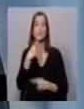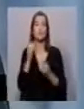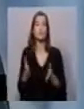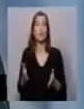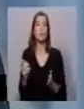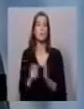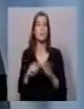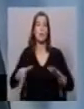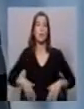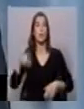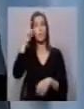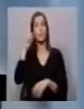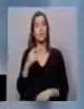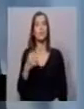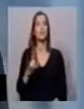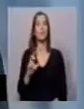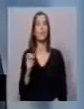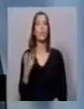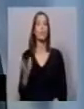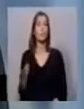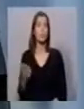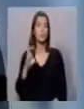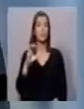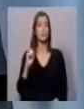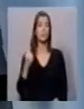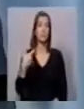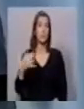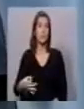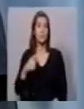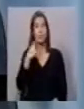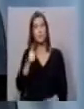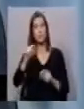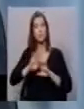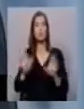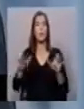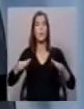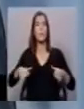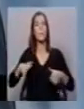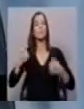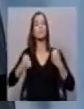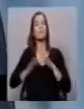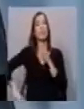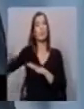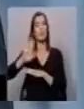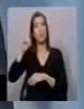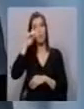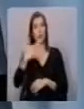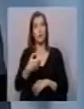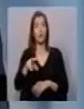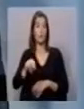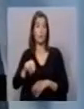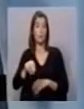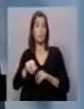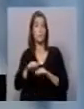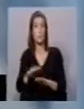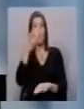greve no dia 26 de outubro. A CGTP já também anunciou uma grande manifestação nacional para o dia 15 de novembro. Agora, na nossa opinião,